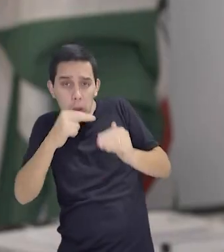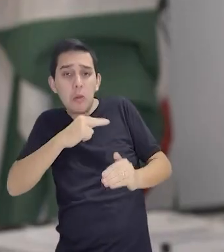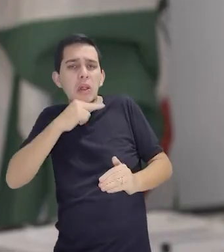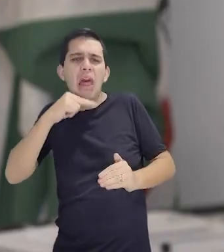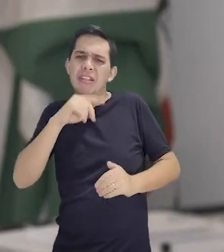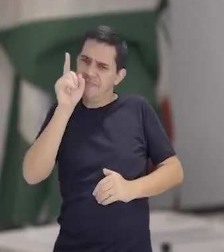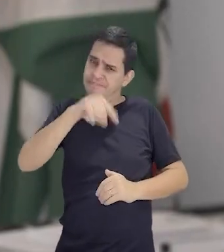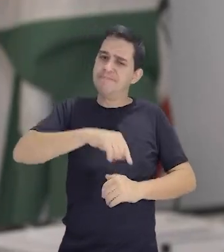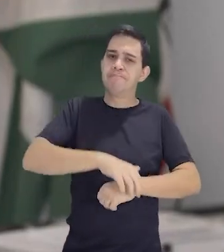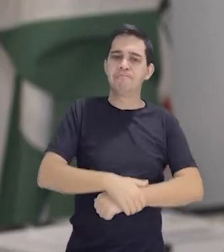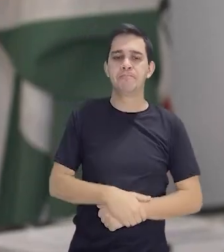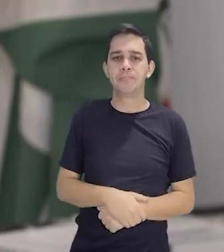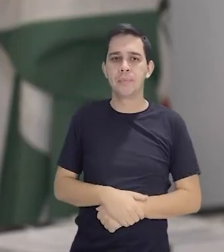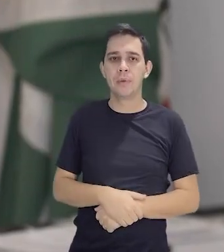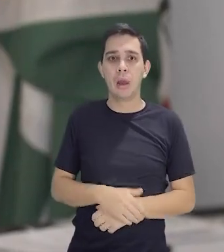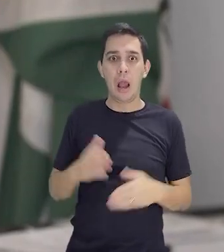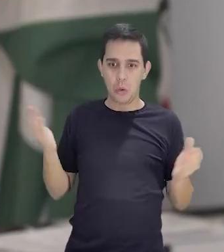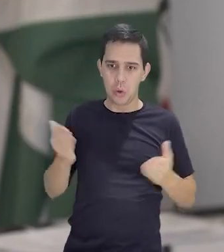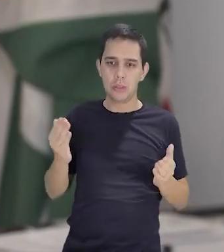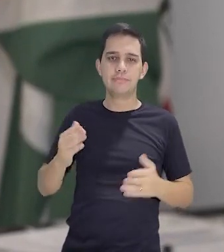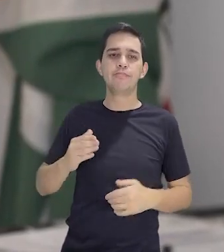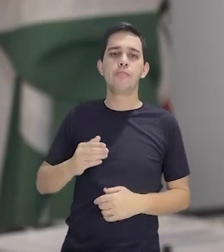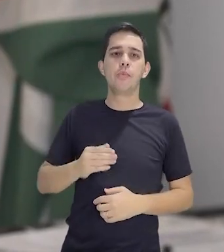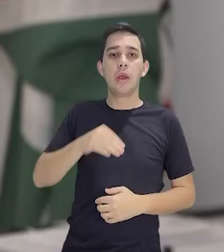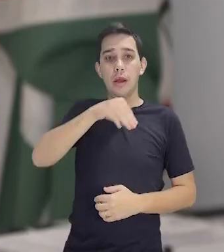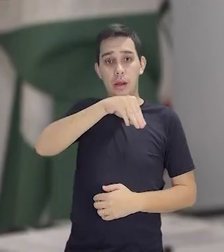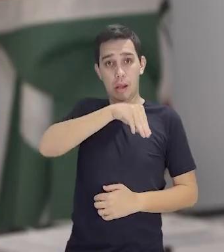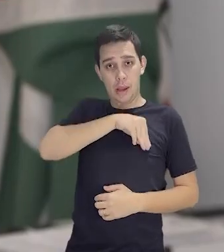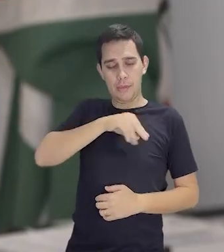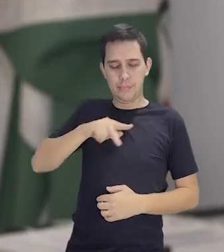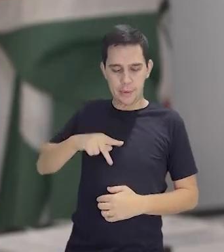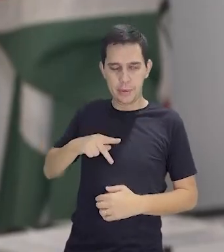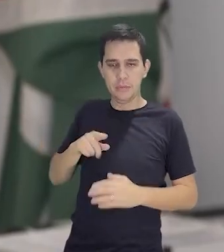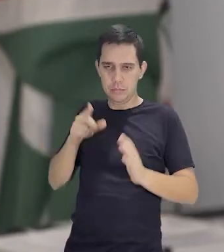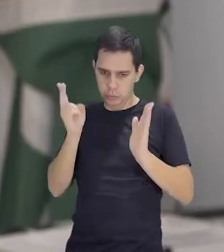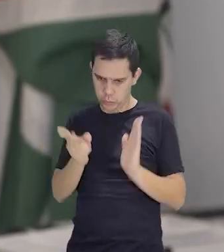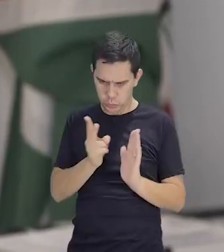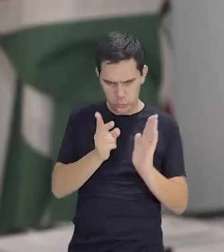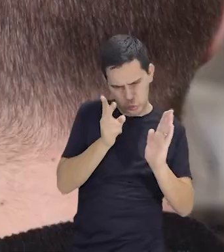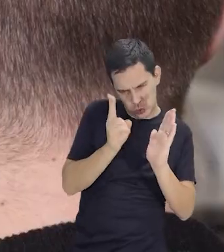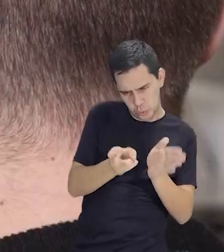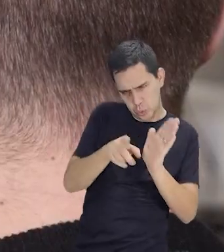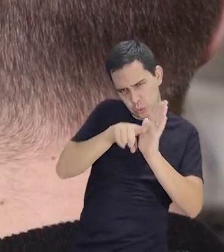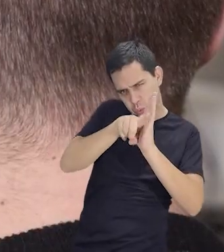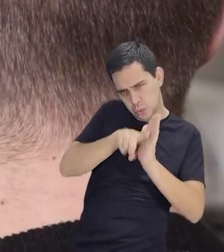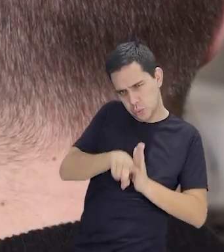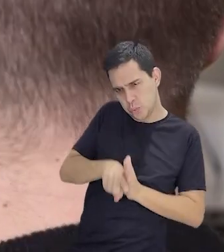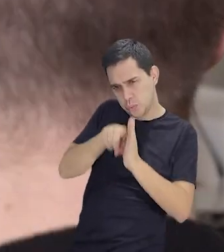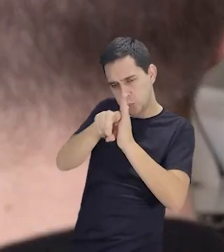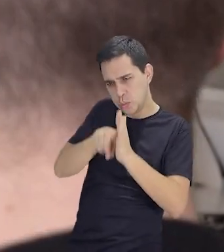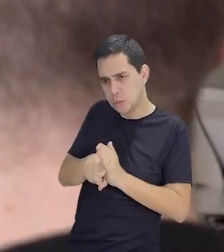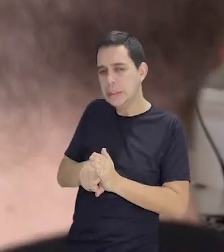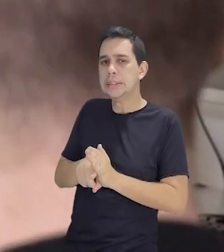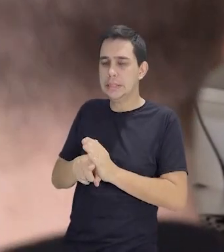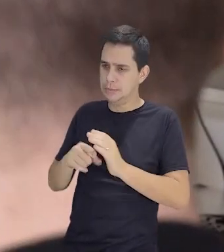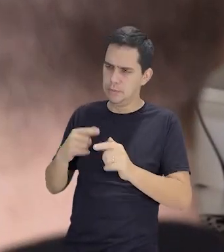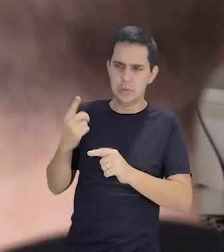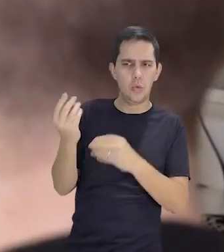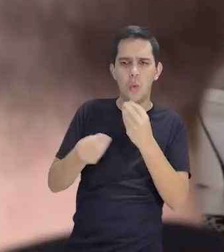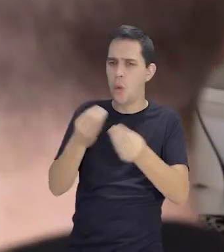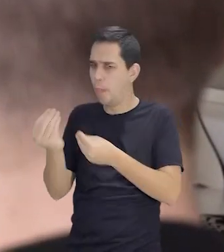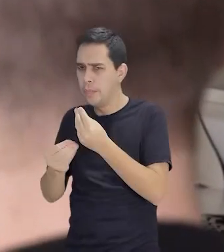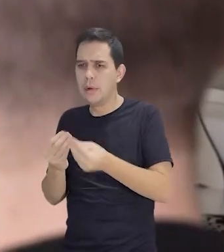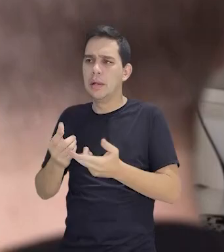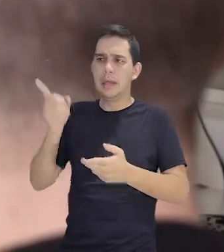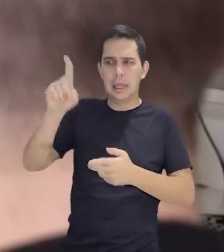O procurador Tiago Cabral explica quais as evidências foram encontradas para denunciar que a senhora residente em Anápolis vivia em